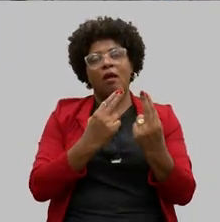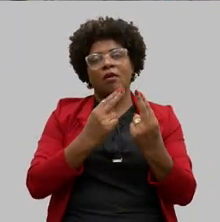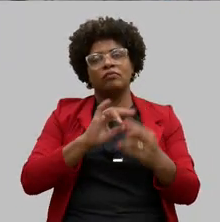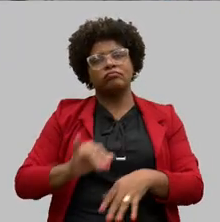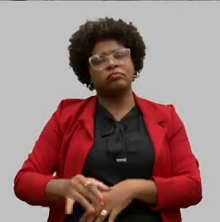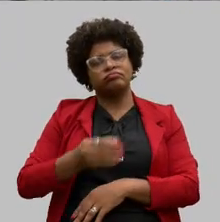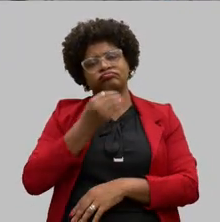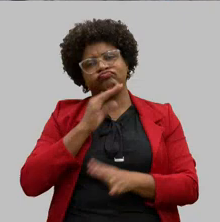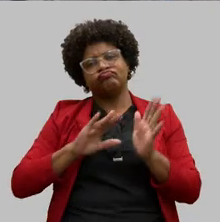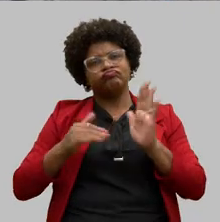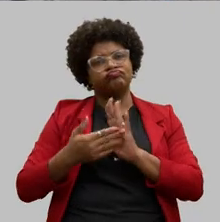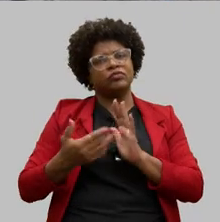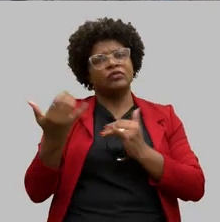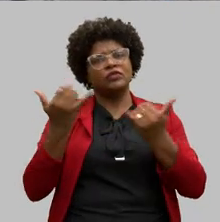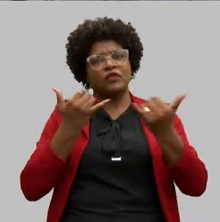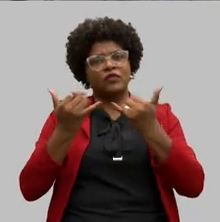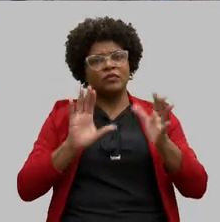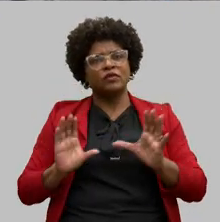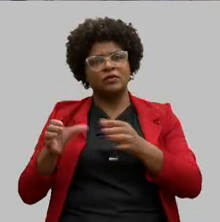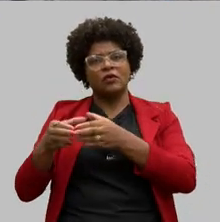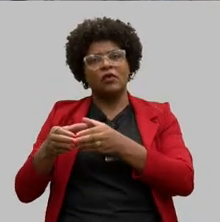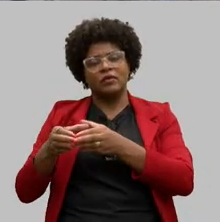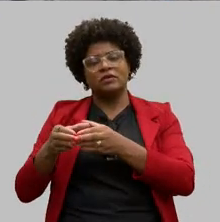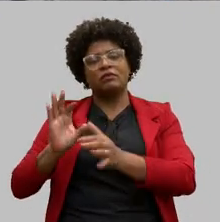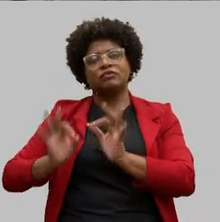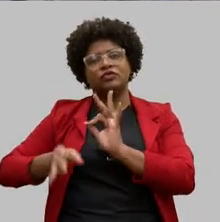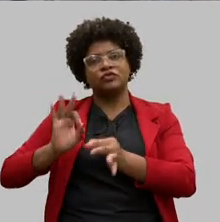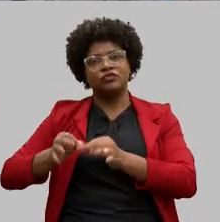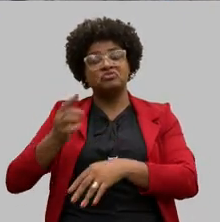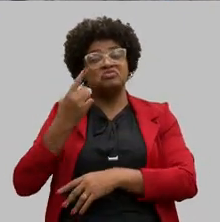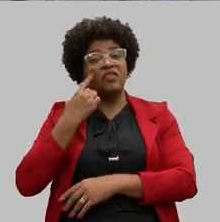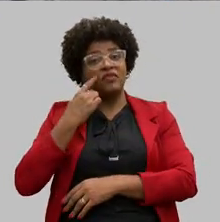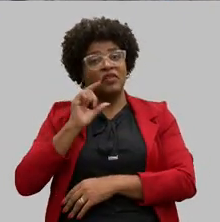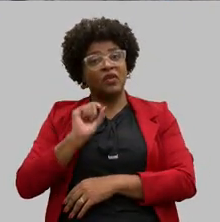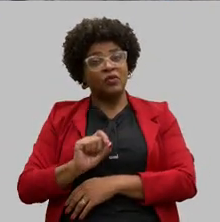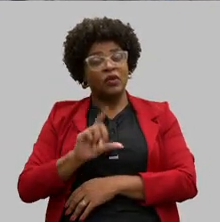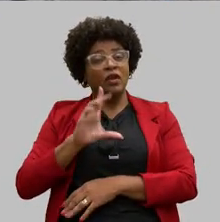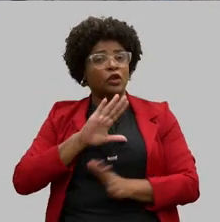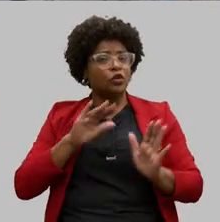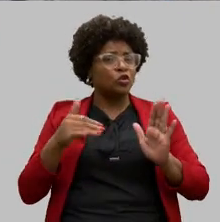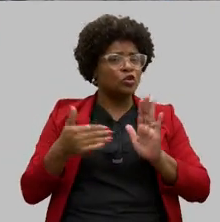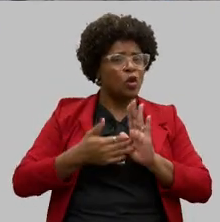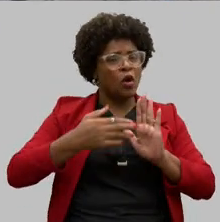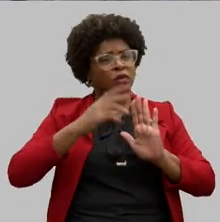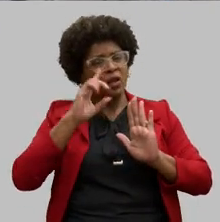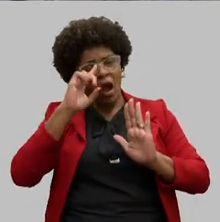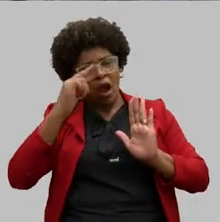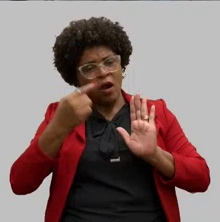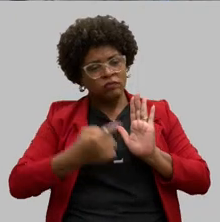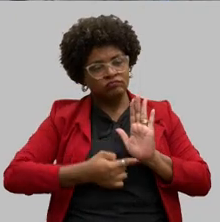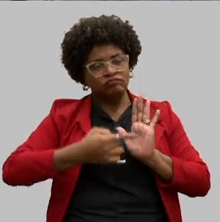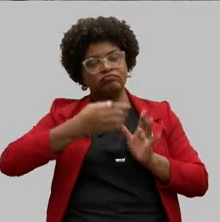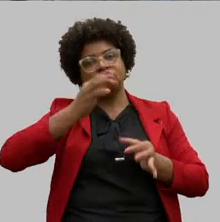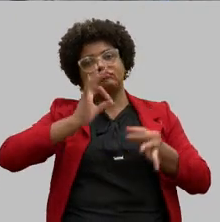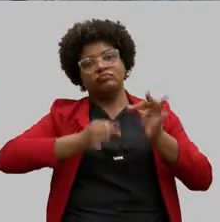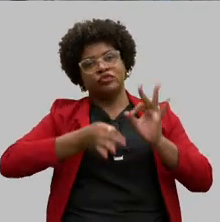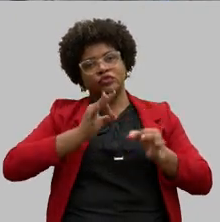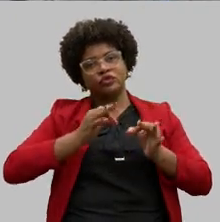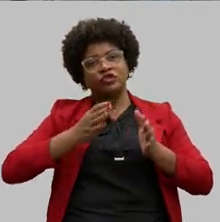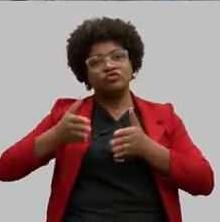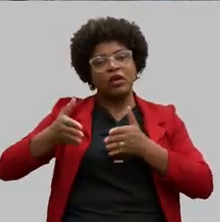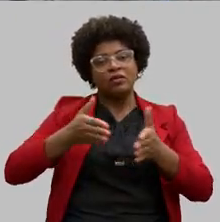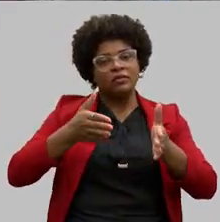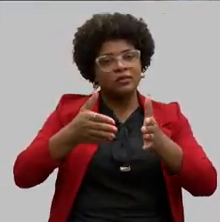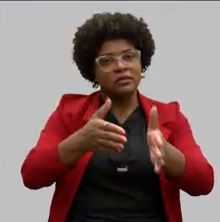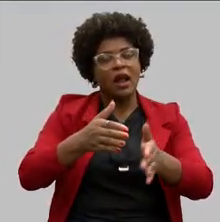a comissão de constituição e justiça observou que de acordo com a classificação prevista no ordenamento jurídico brasileiro estrada e Rodovia